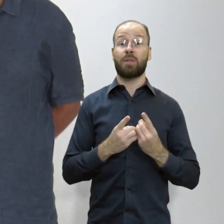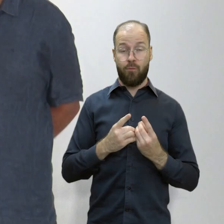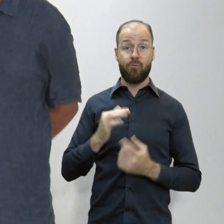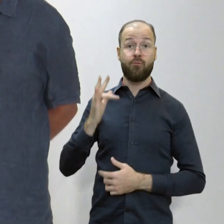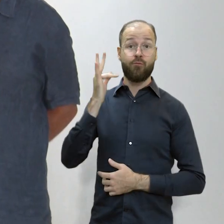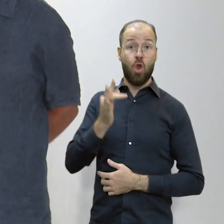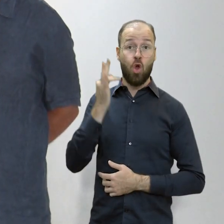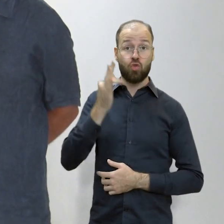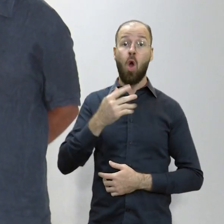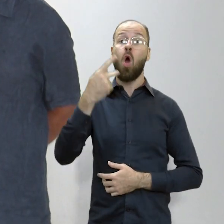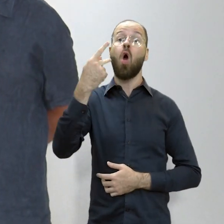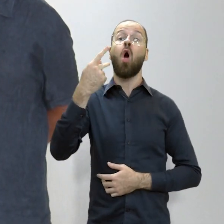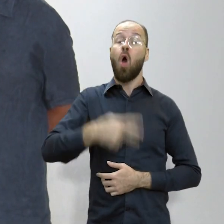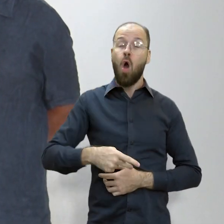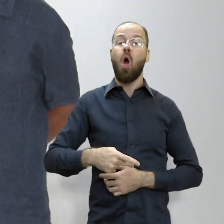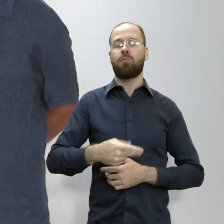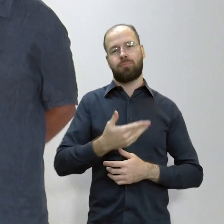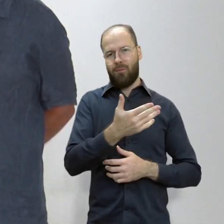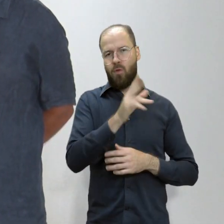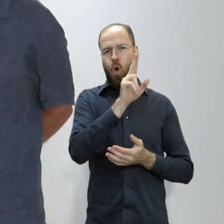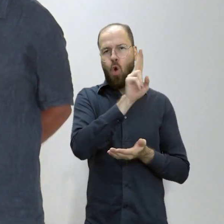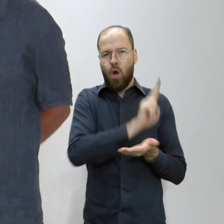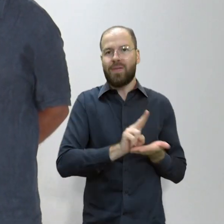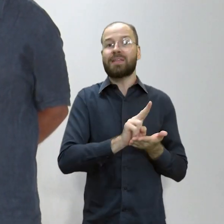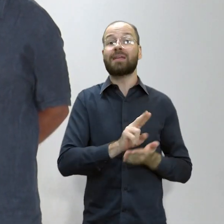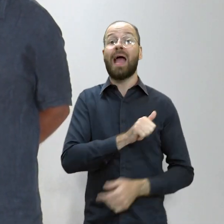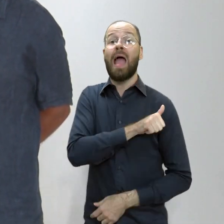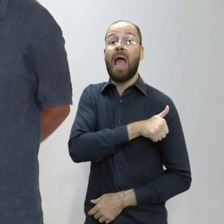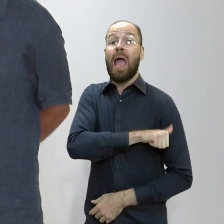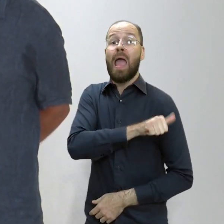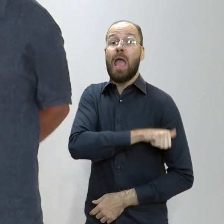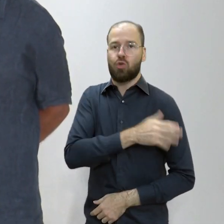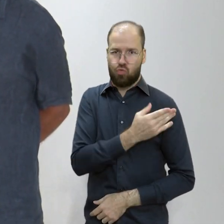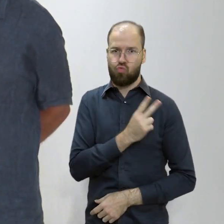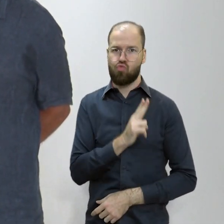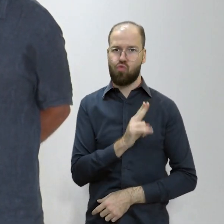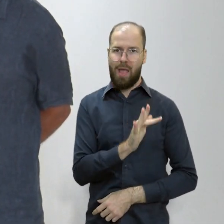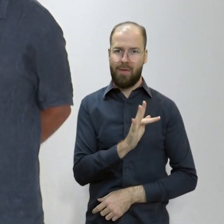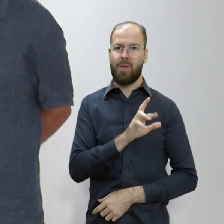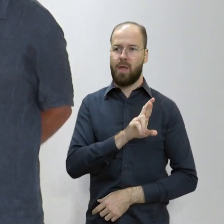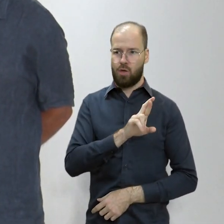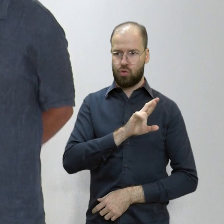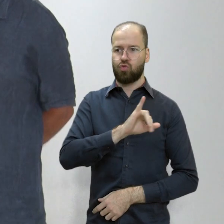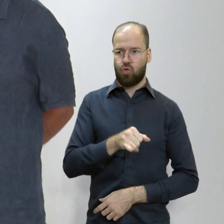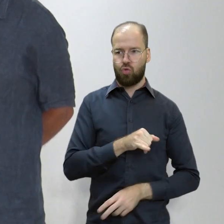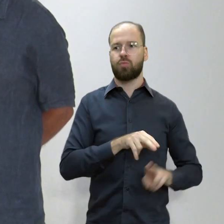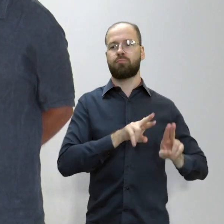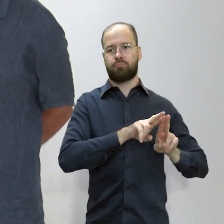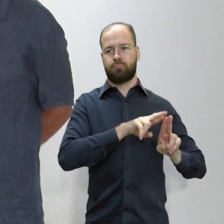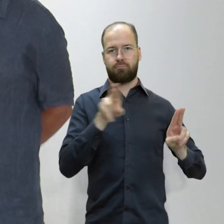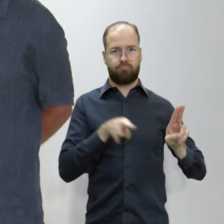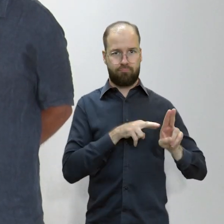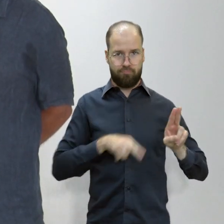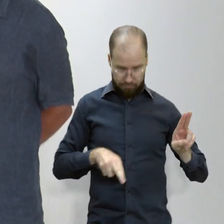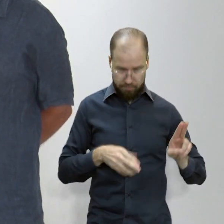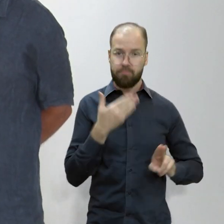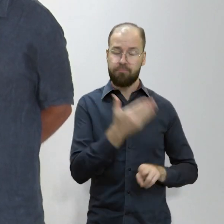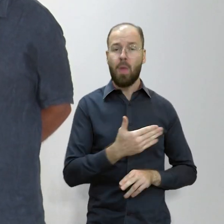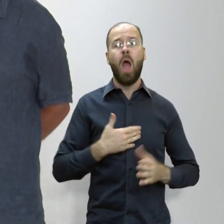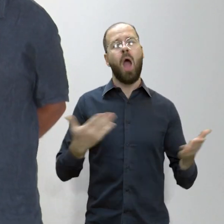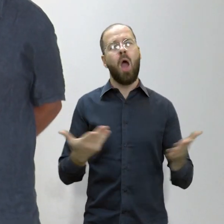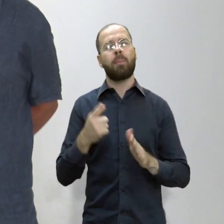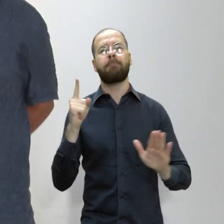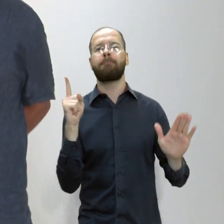Janeiro e palestrante. Professor, seja muito bem-vindo ao Mundo UFG e, de início, eu te pergunto, qual que é